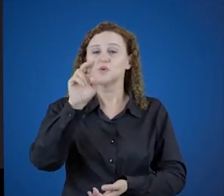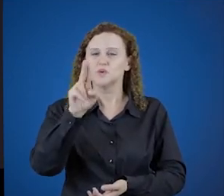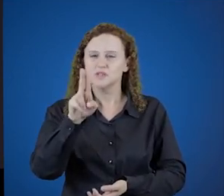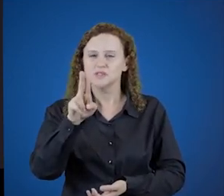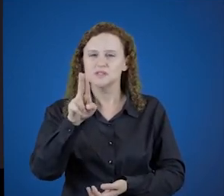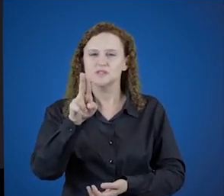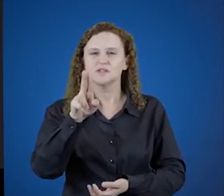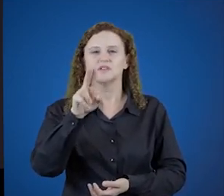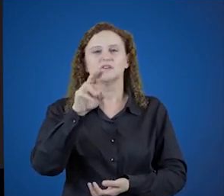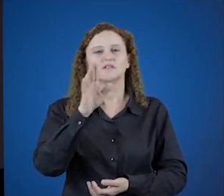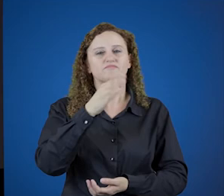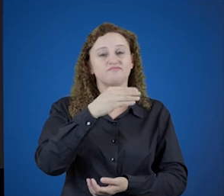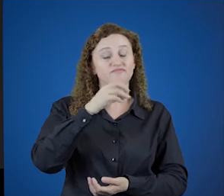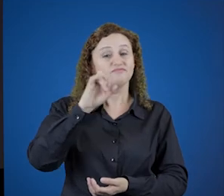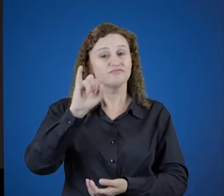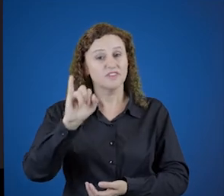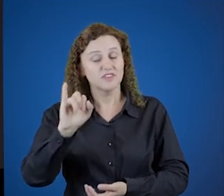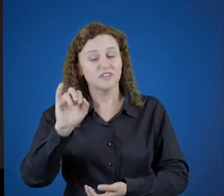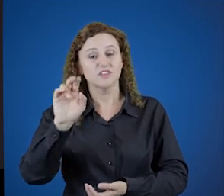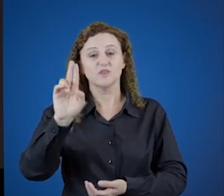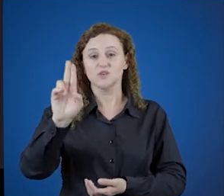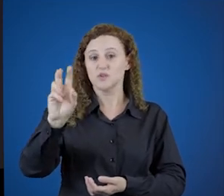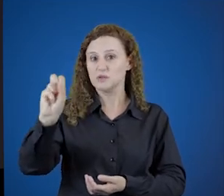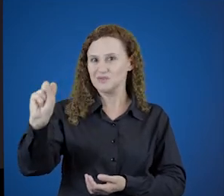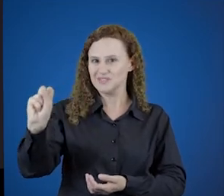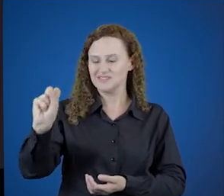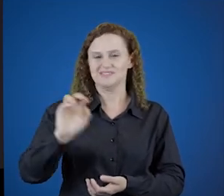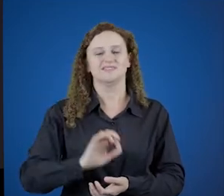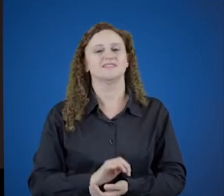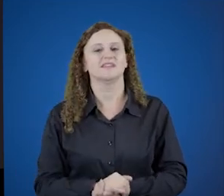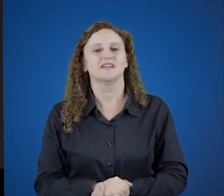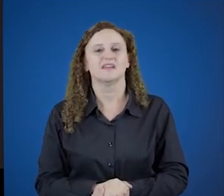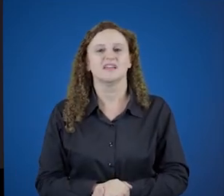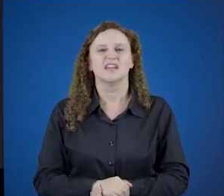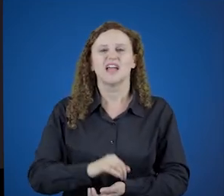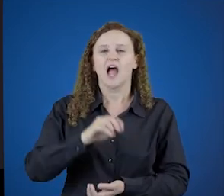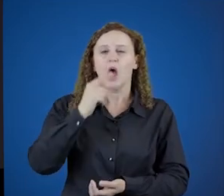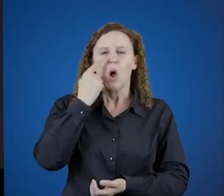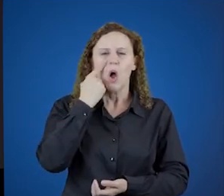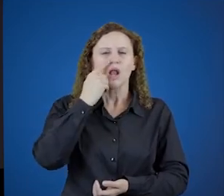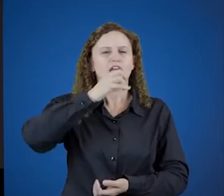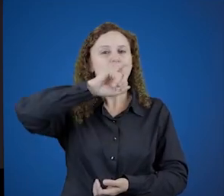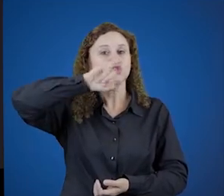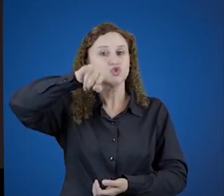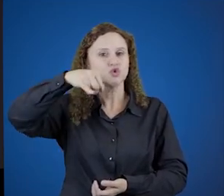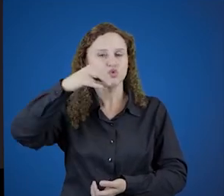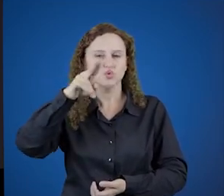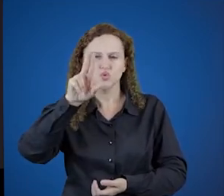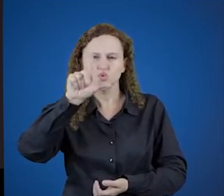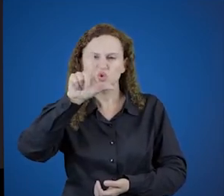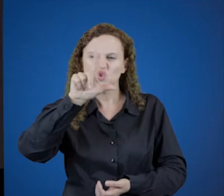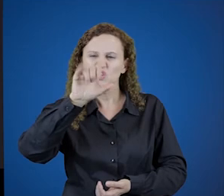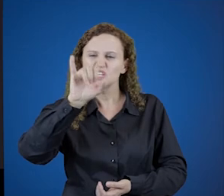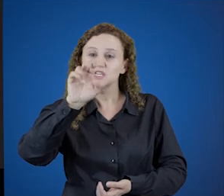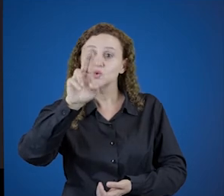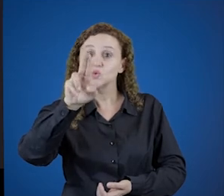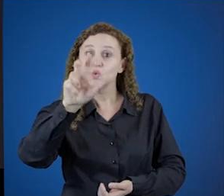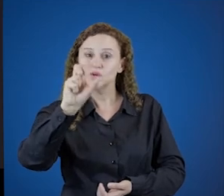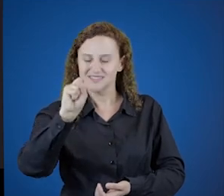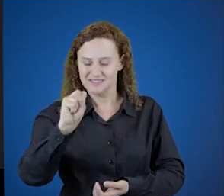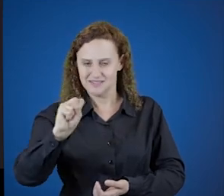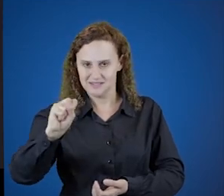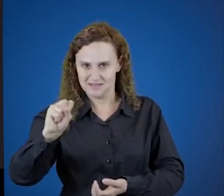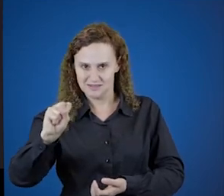o iOS e os seus e tem muitos outros tem tullius velho Julius etc